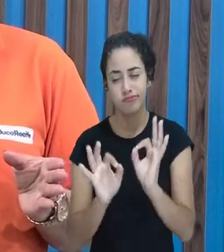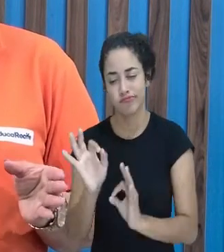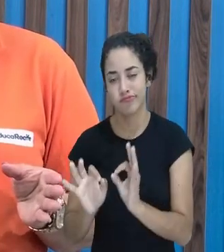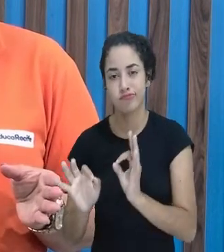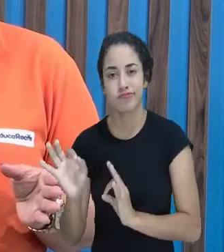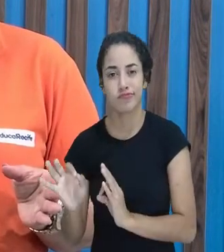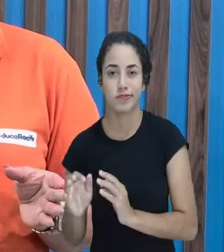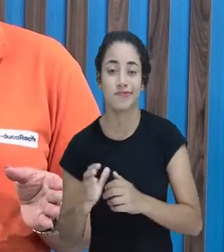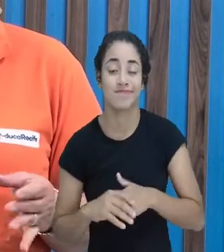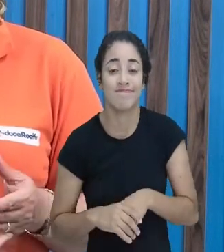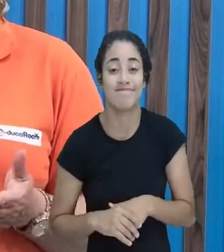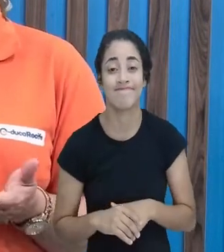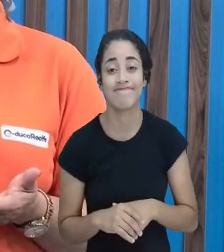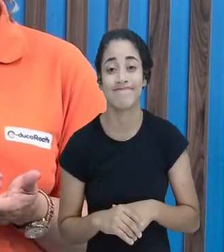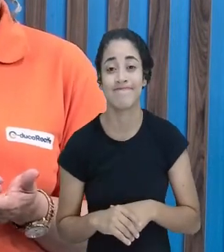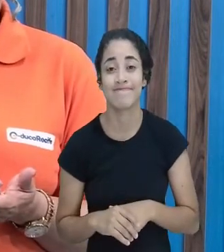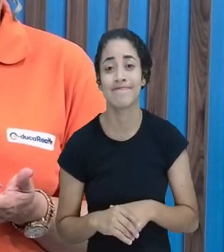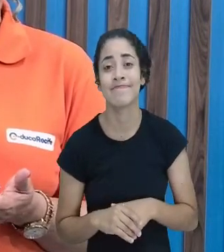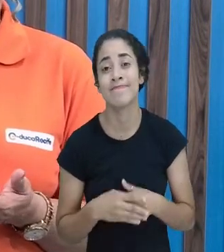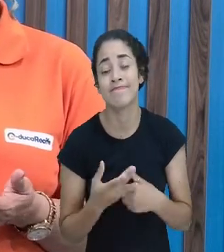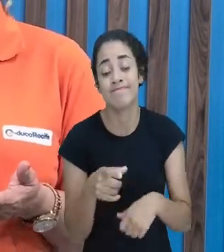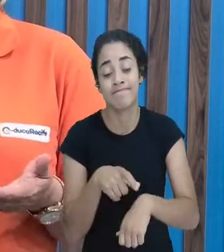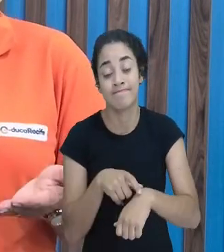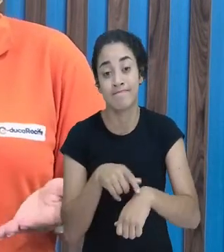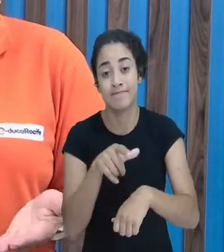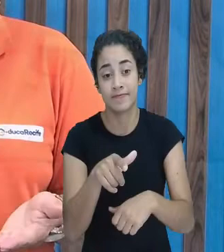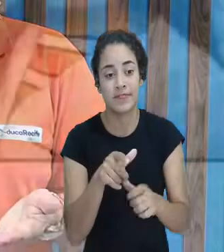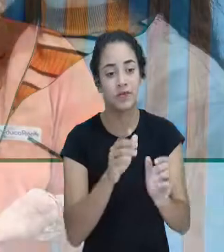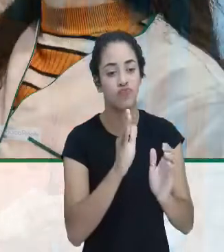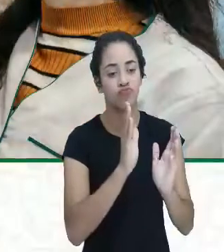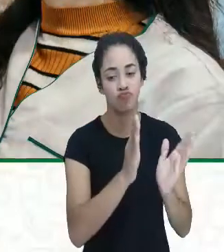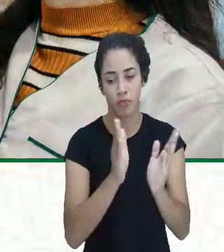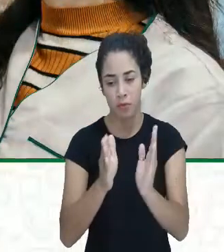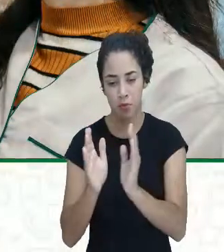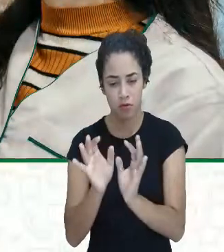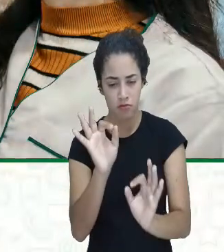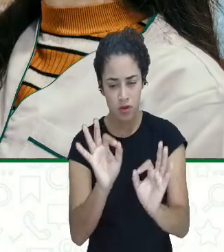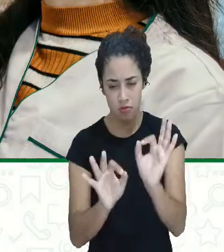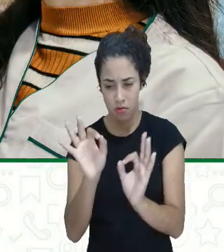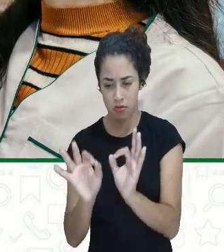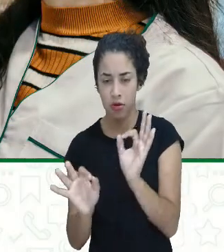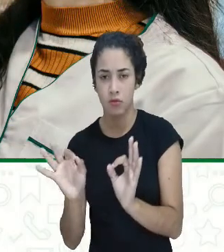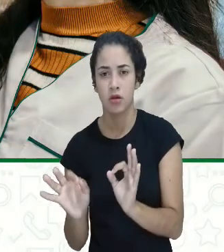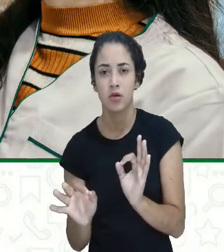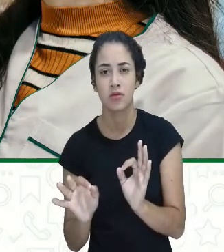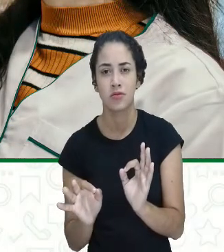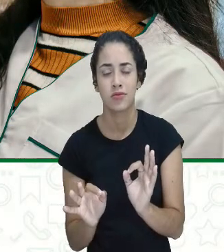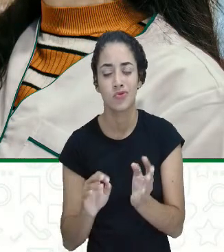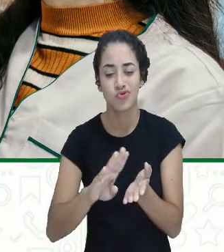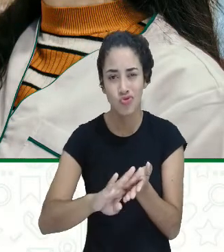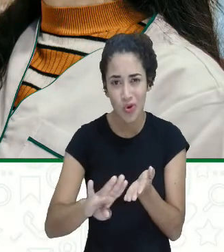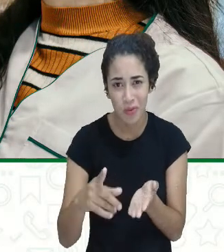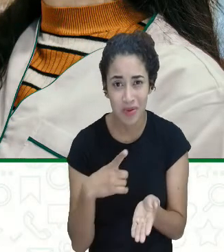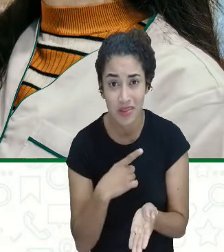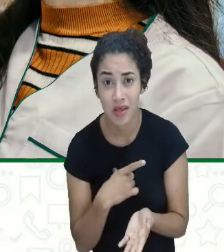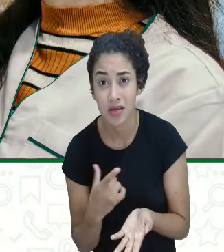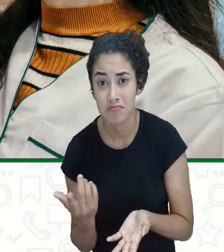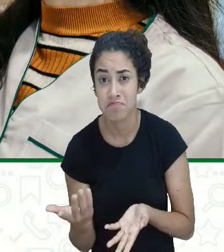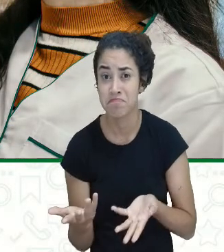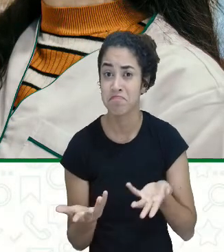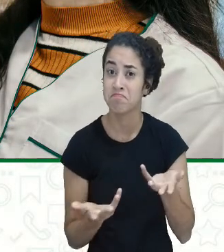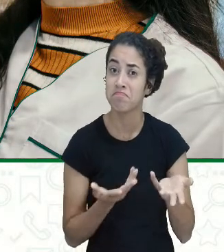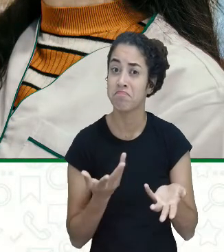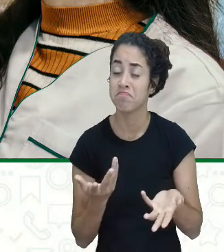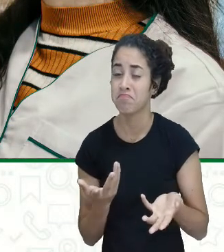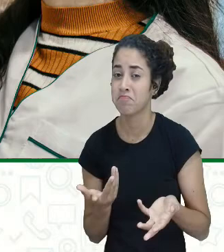partes. Então, e quando você faz essa divisão, o que será que vai sobrar para você